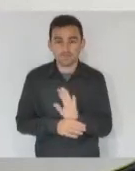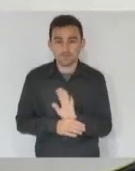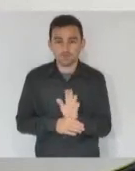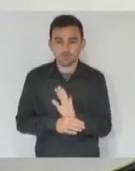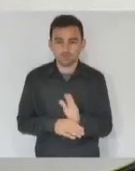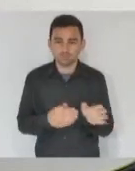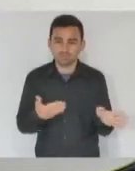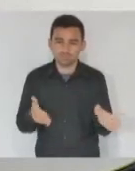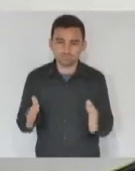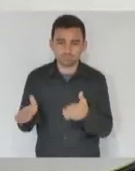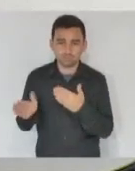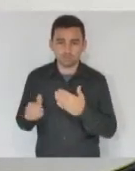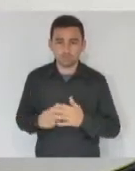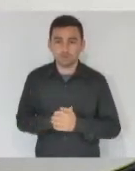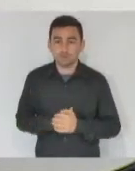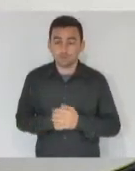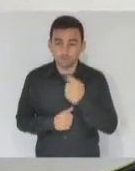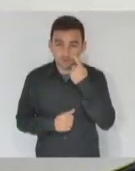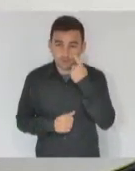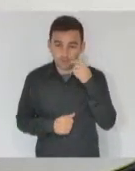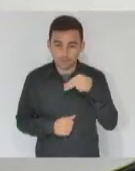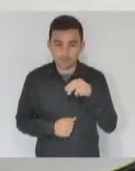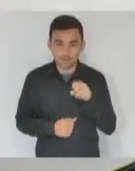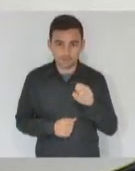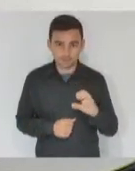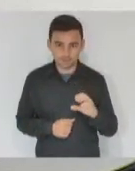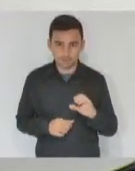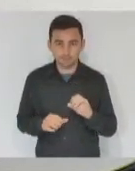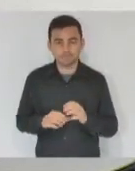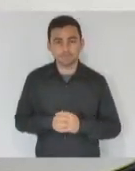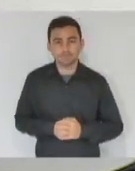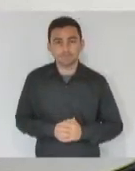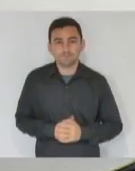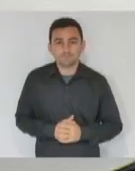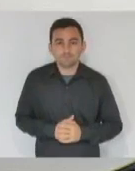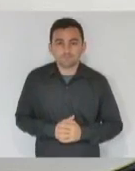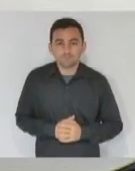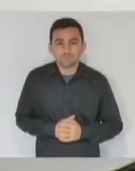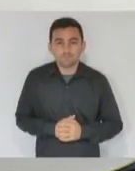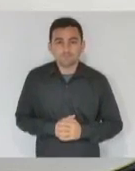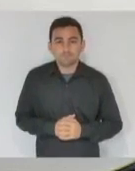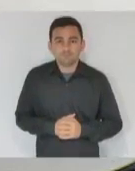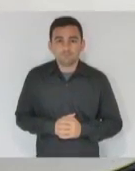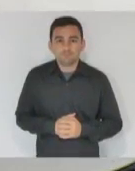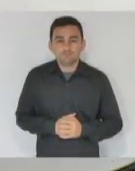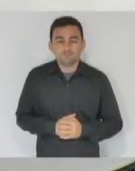sou eu que estou dizendo, é a NSC. Por gentileza, o vídeo.